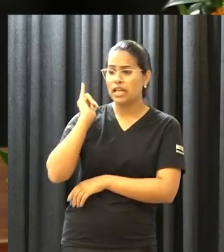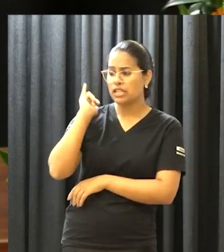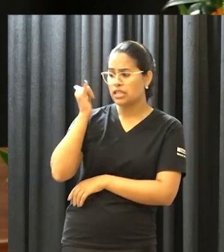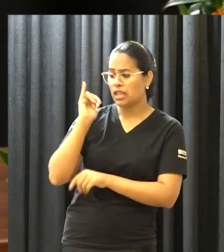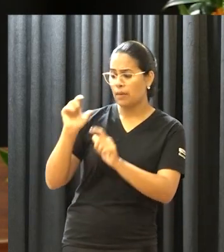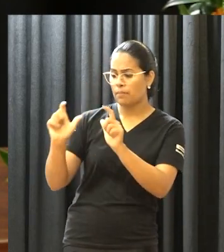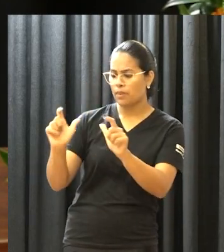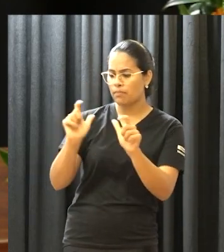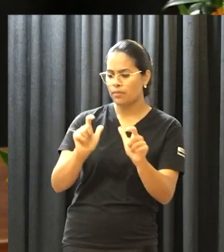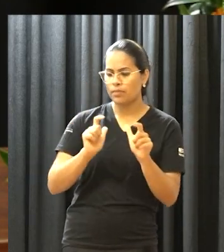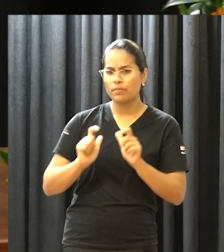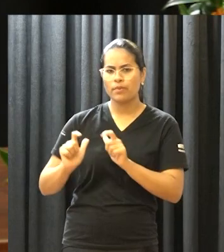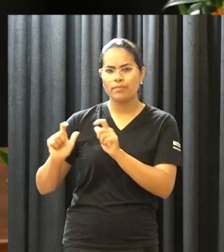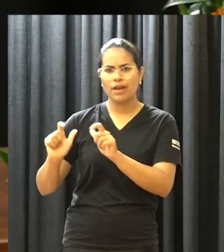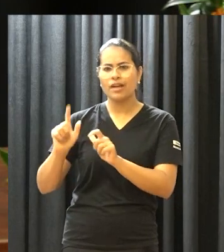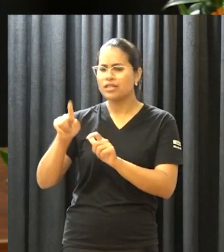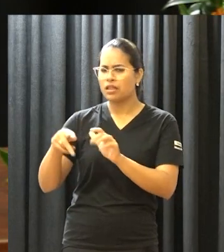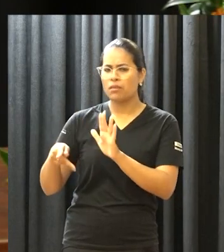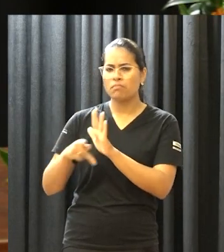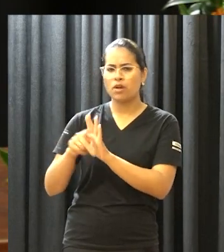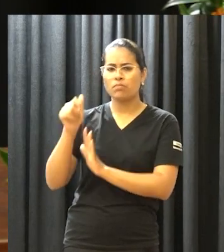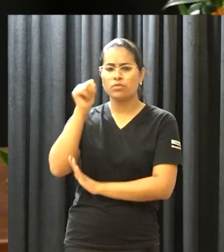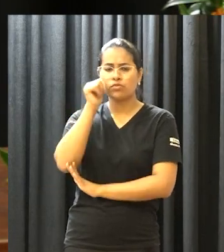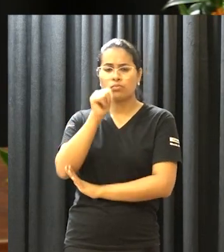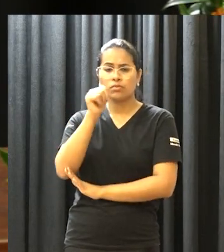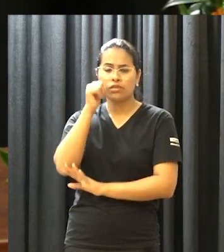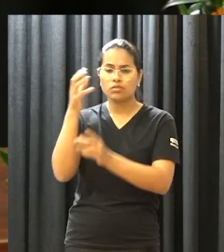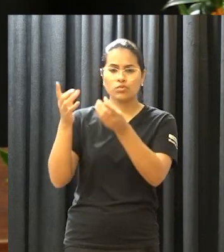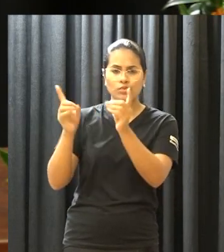localizadas de mulheres com deficiência.